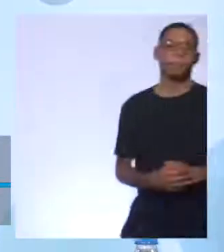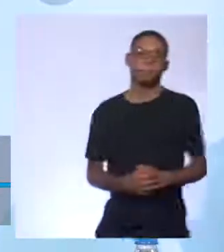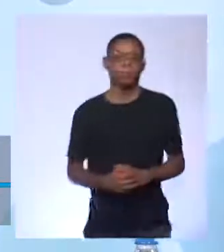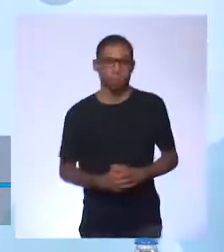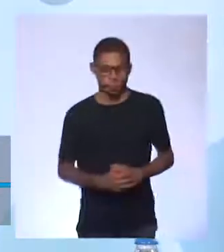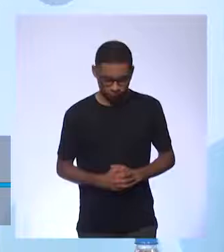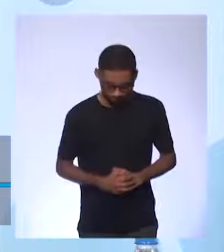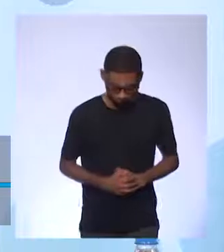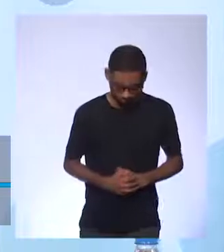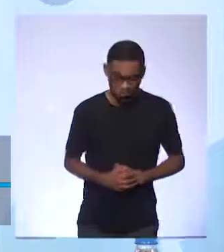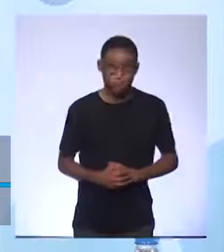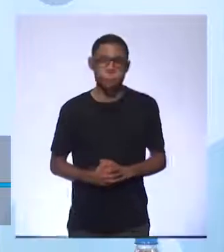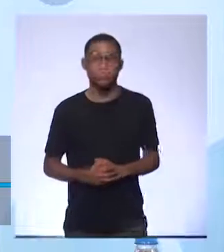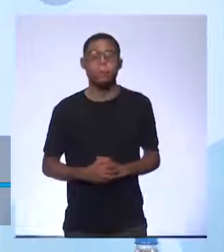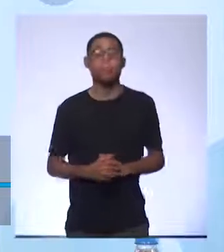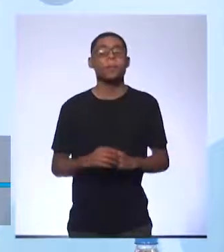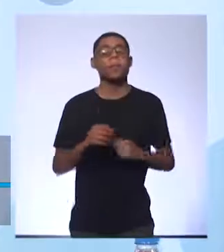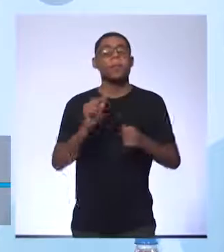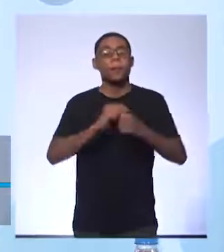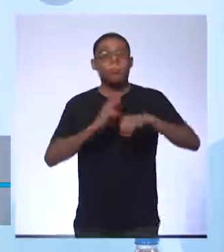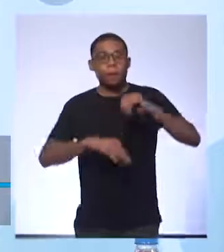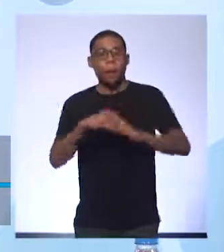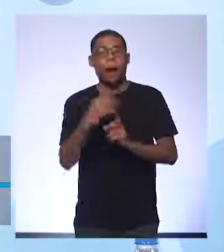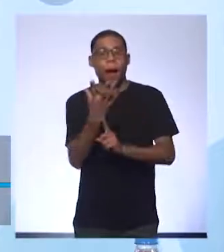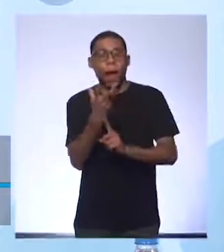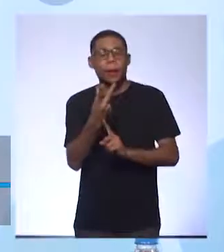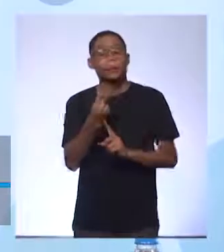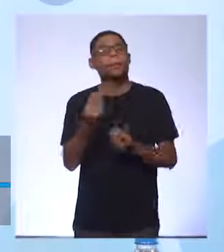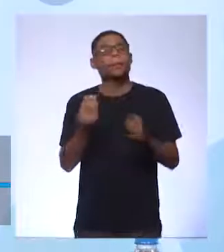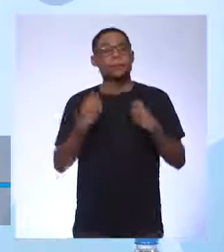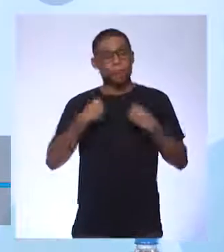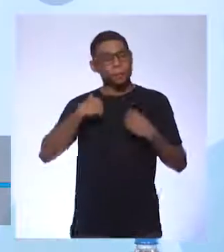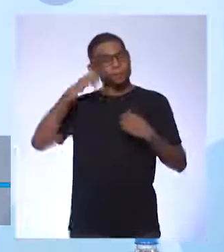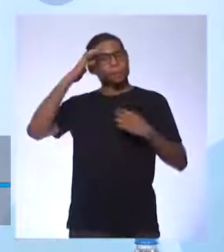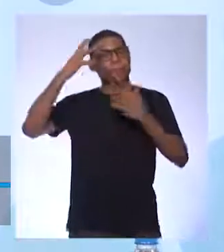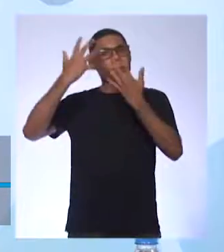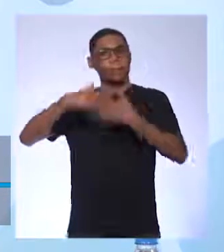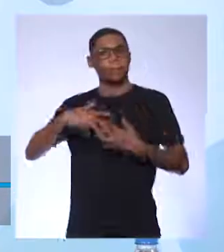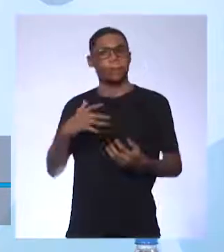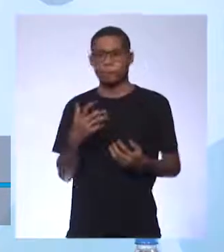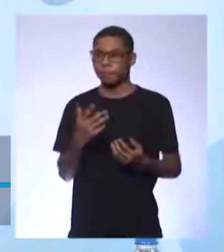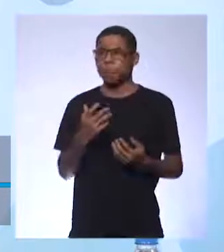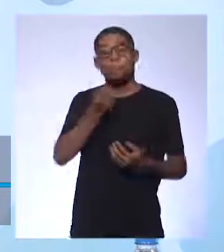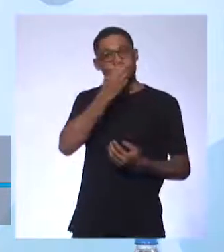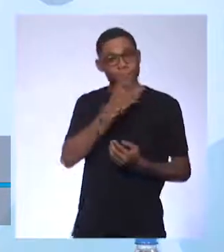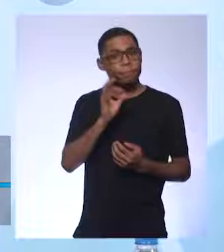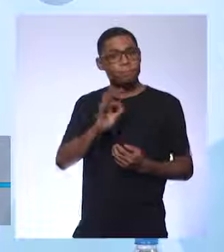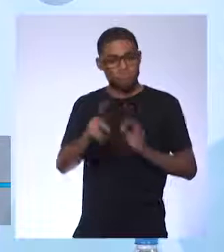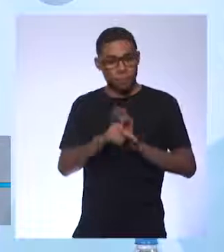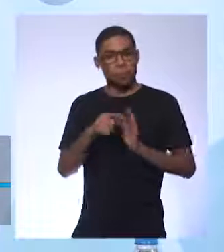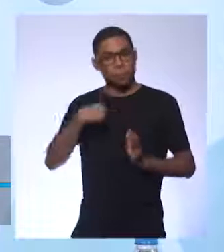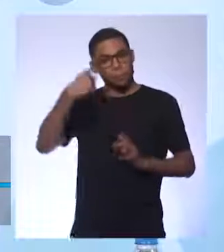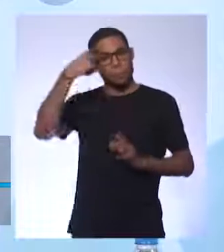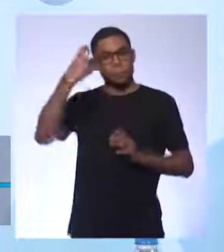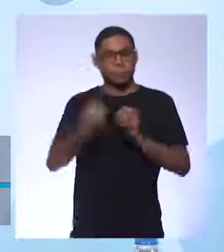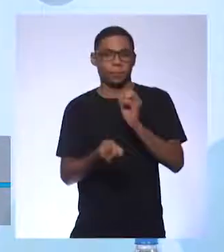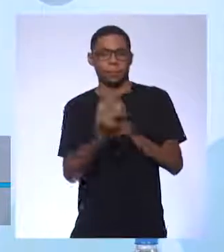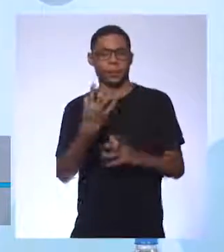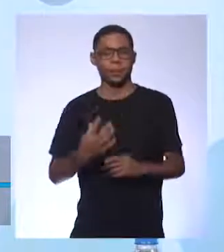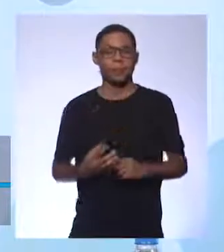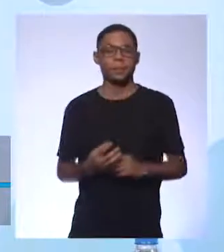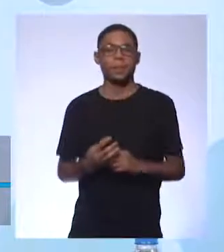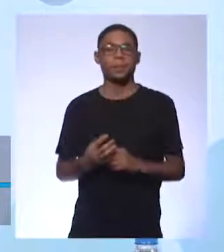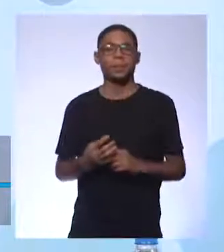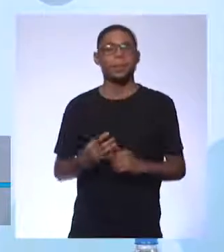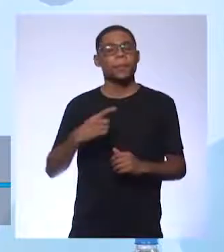de pensar, que quem faz arte acaba refletindo também. Exato, nossa, é bem bacana. Legal, né? Faz parte do processo de criação. A gente estava